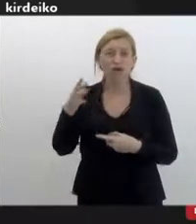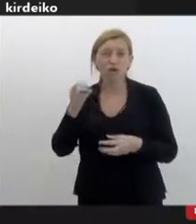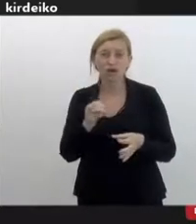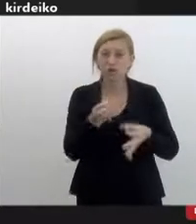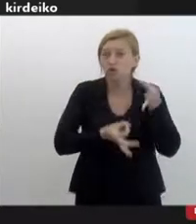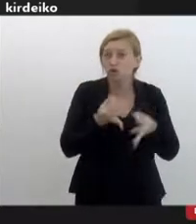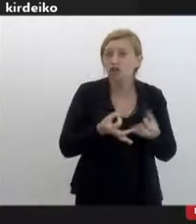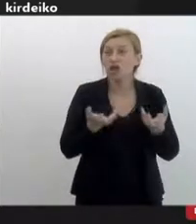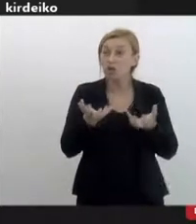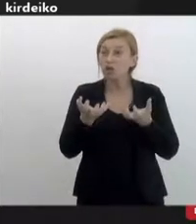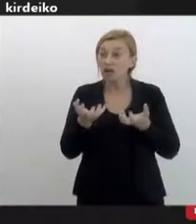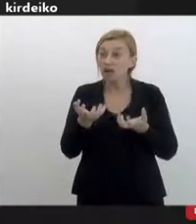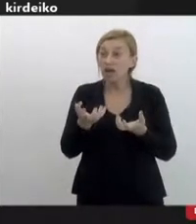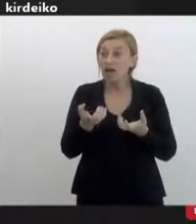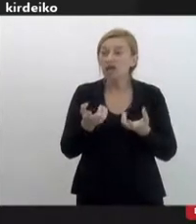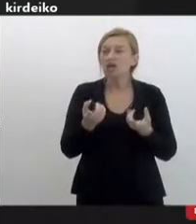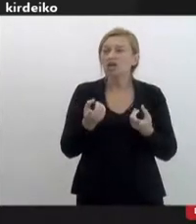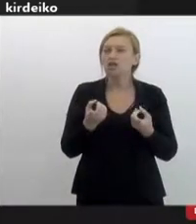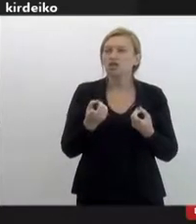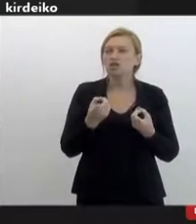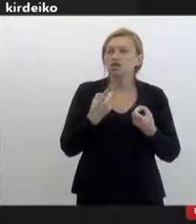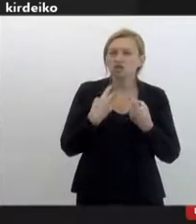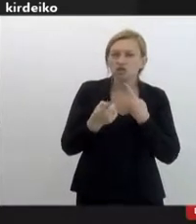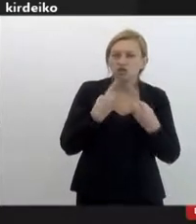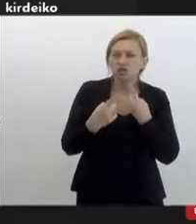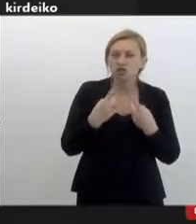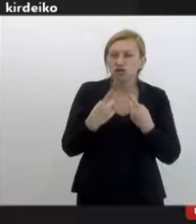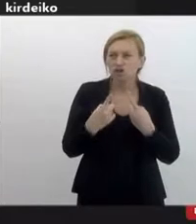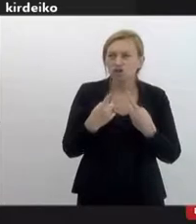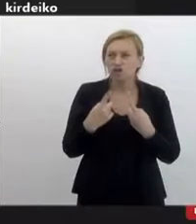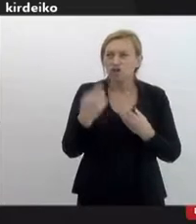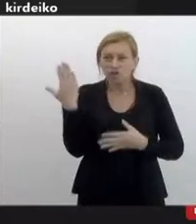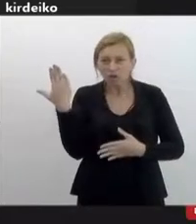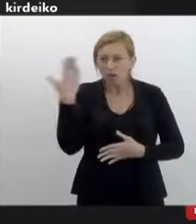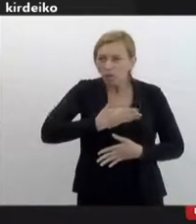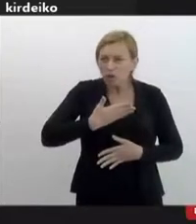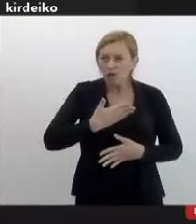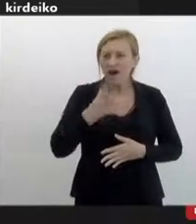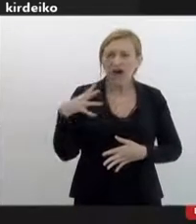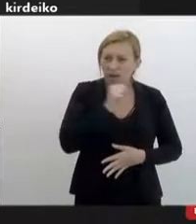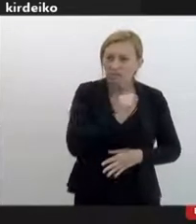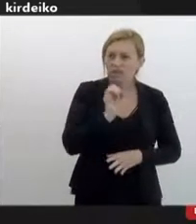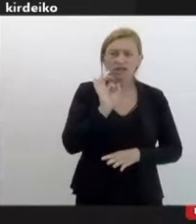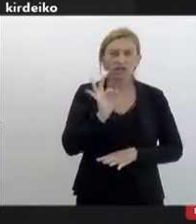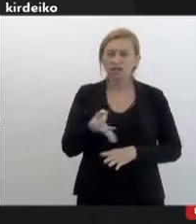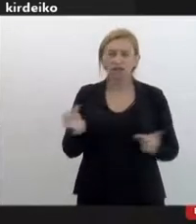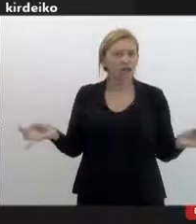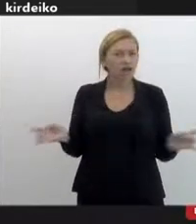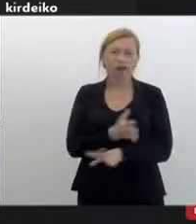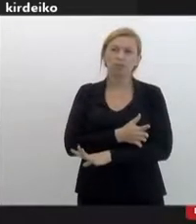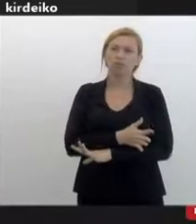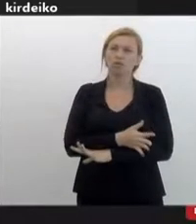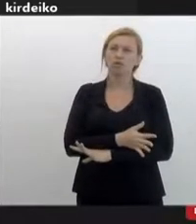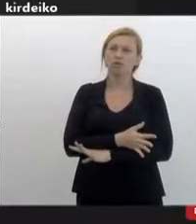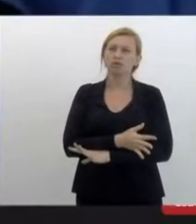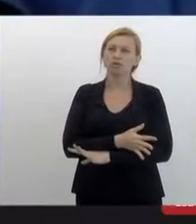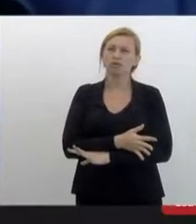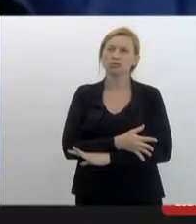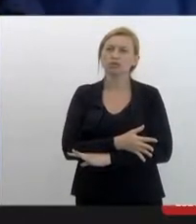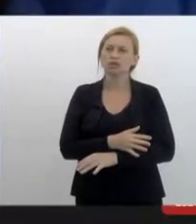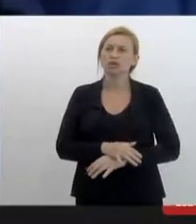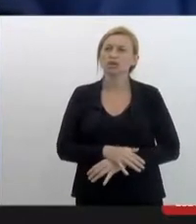Eu quero discutir, como o Mittermaier dizia, prova fática. Isso é isso. Fato não admite